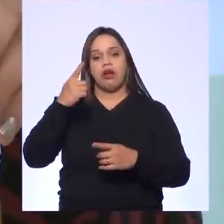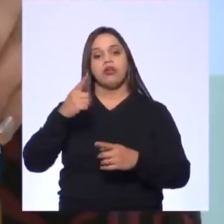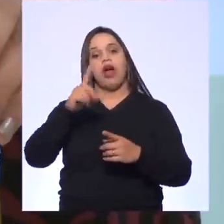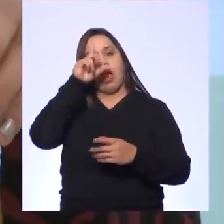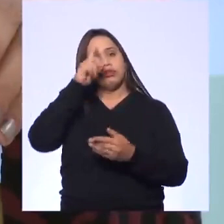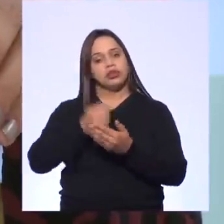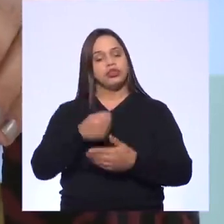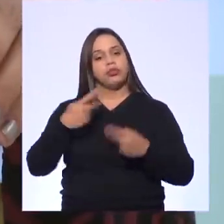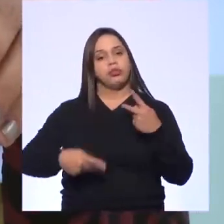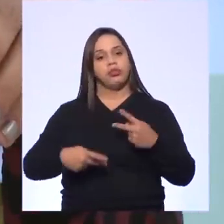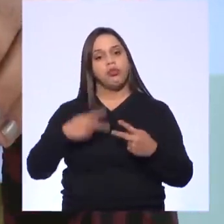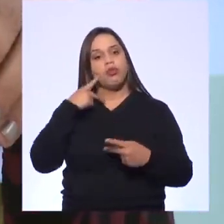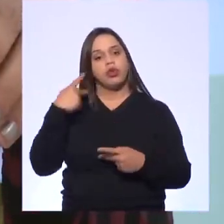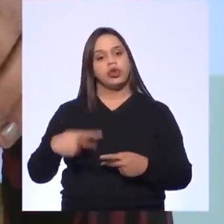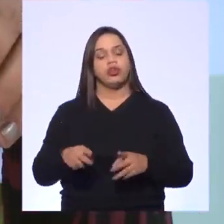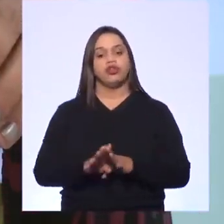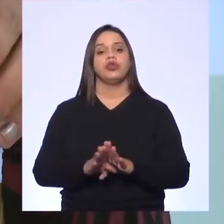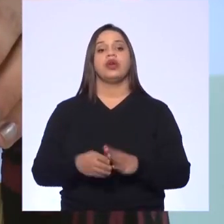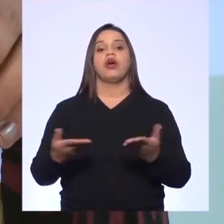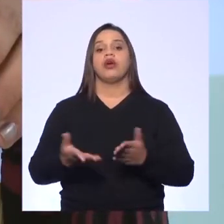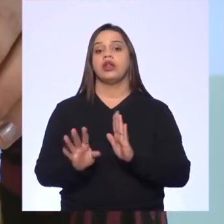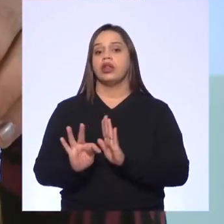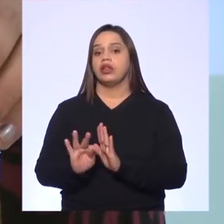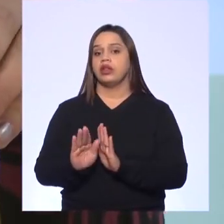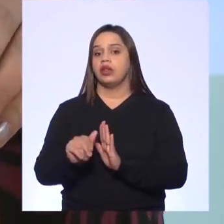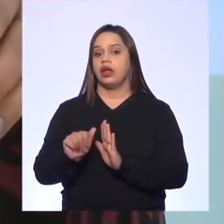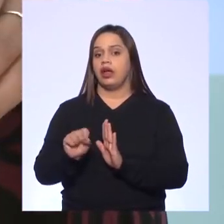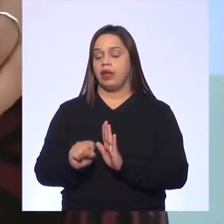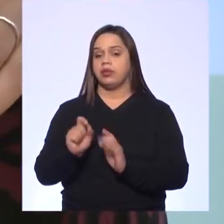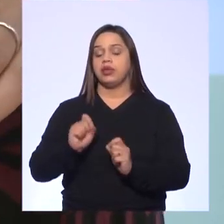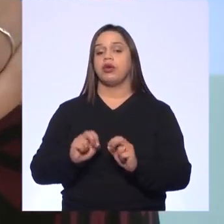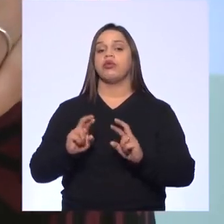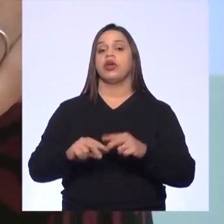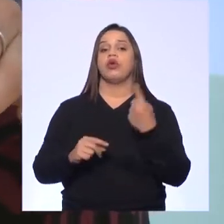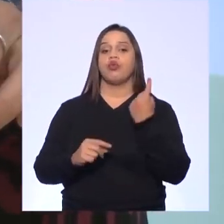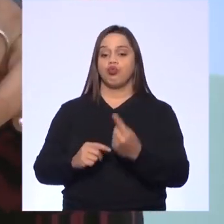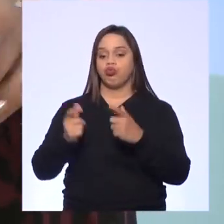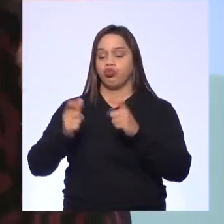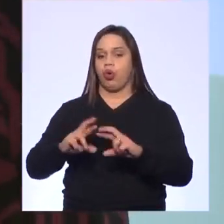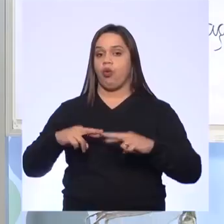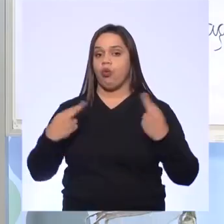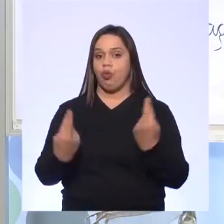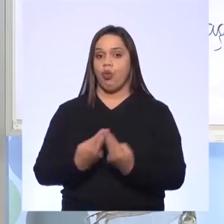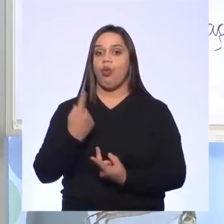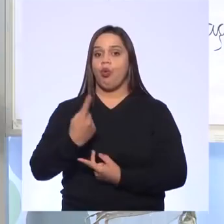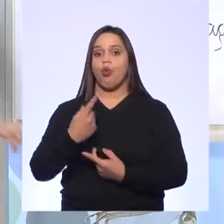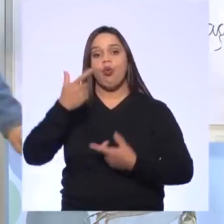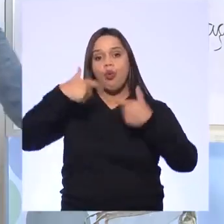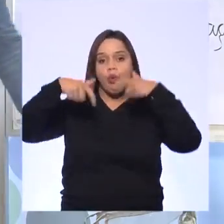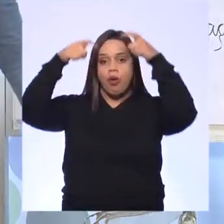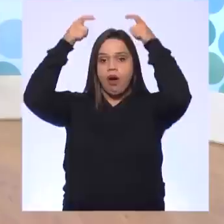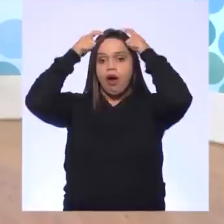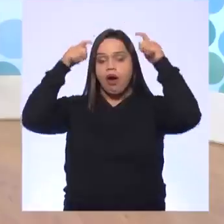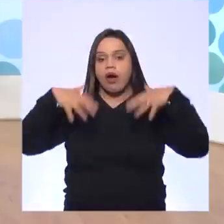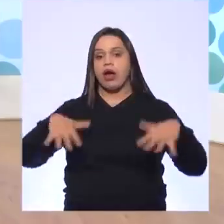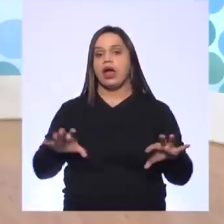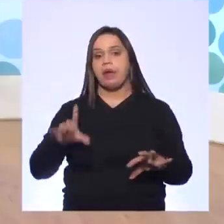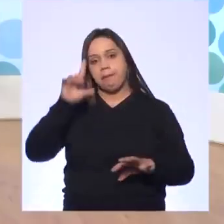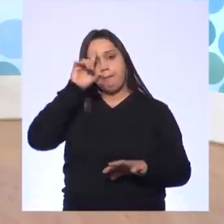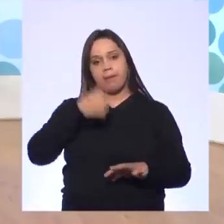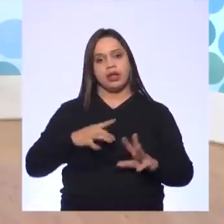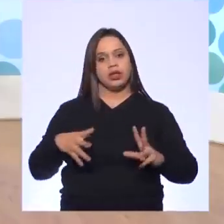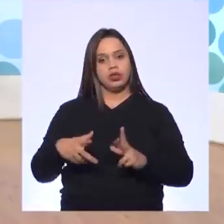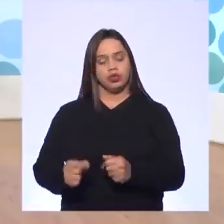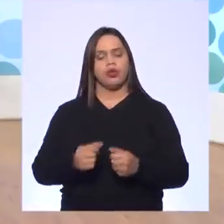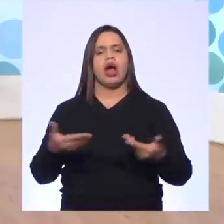lugar com um rei comandando tudo. Agora, e o império?